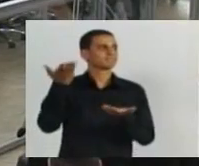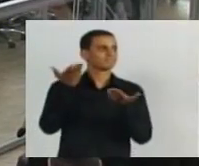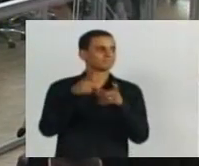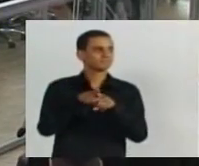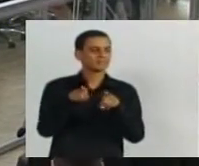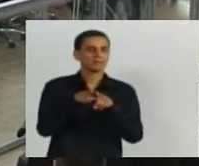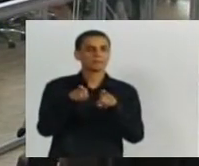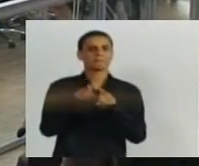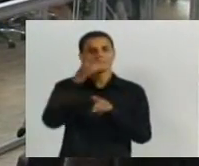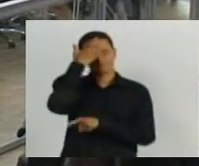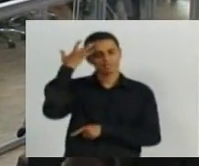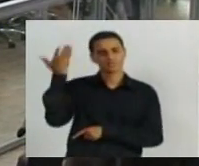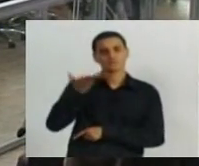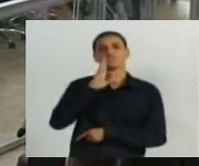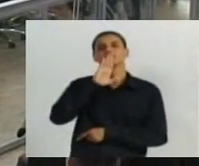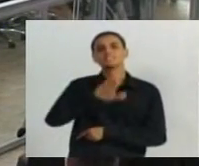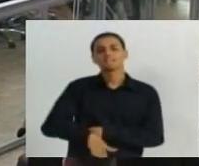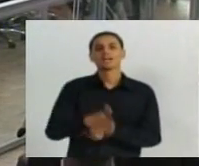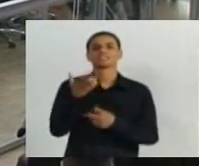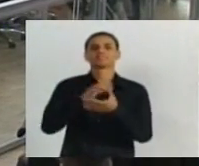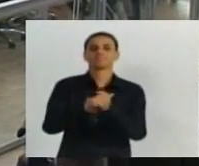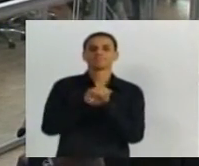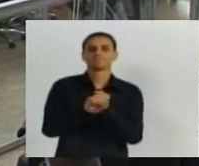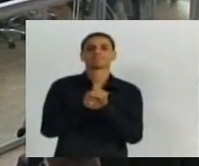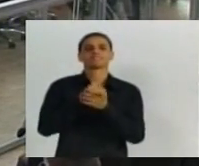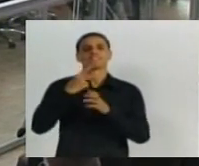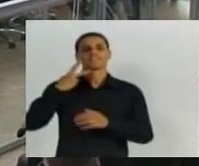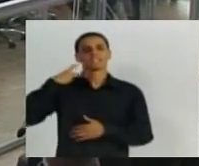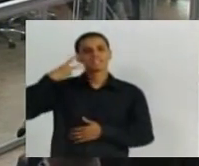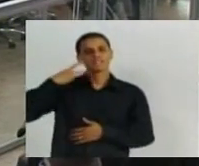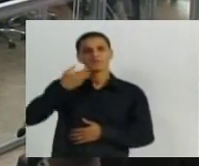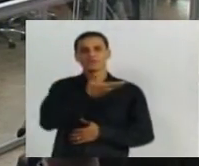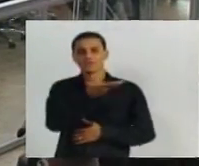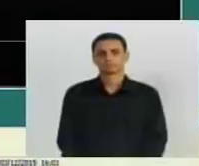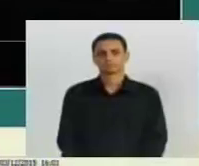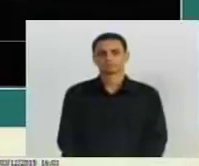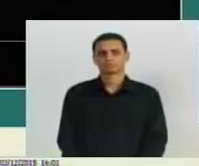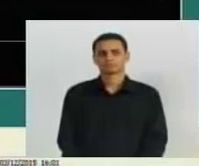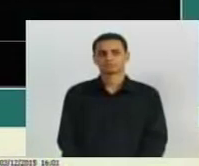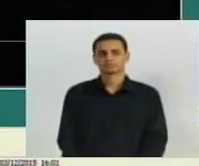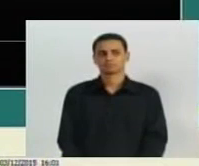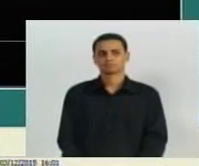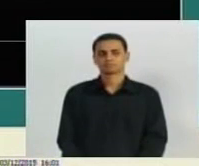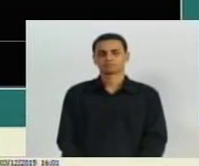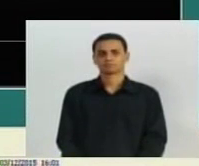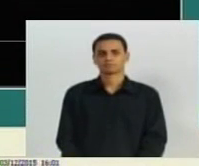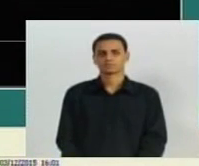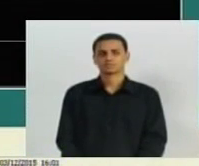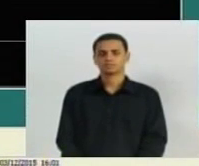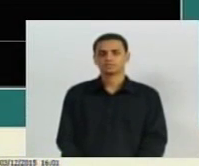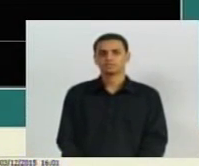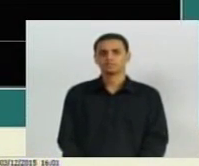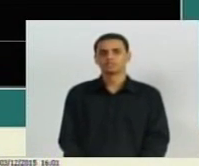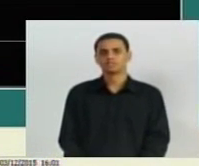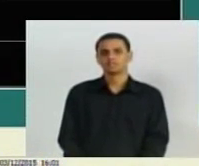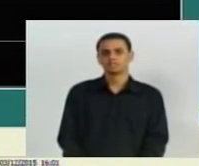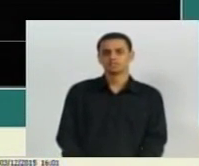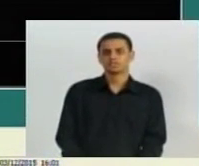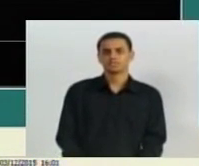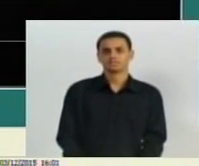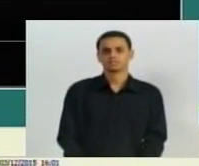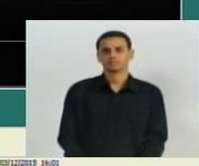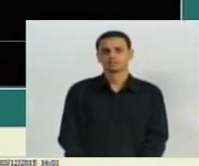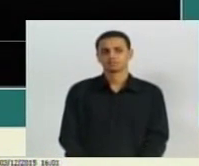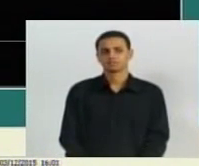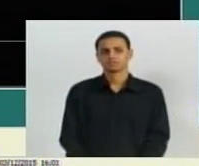Na sessão ordinária desta quinta-feira, com pauta exclusiva, os vereadores aprovaram em primeira votação o projeto de lei de